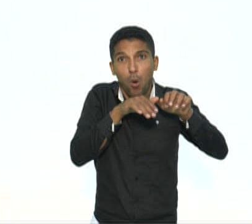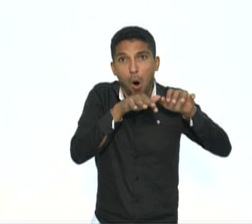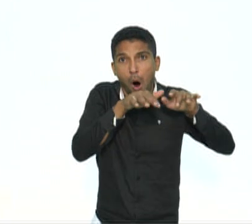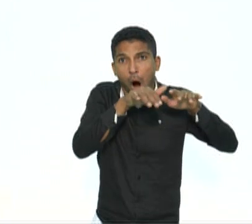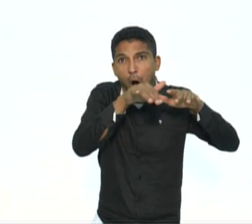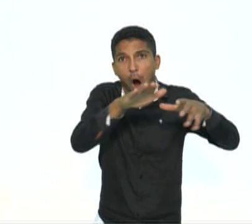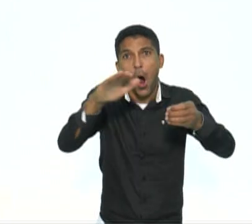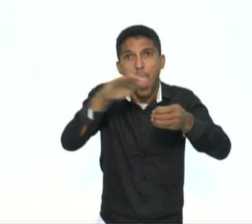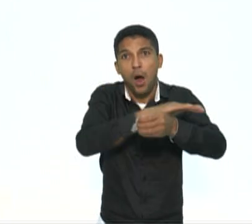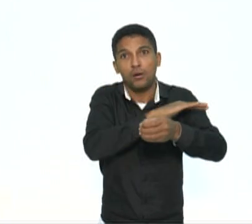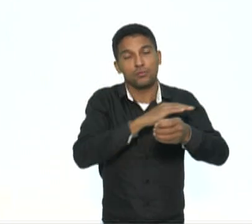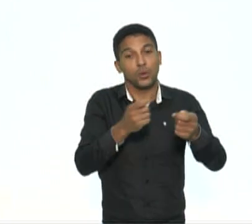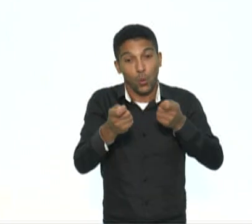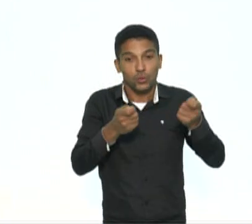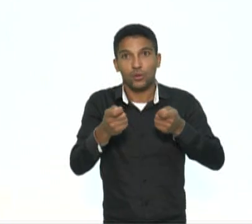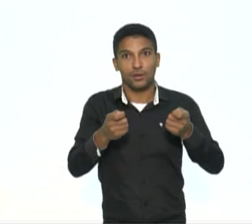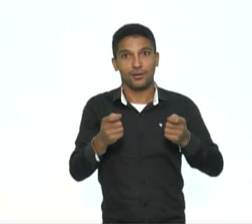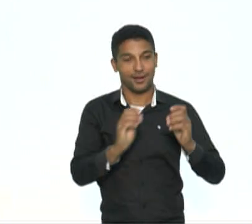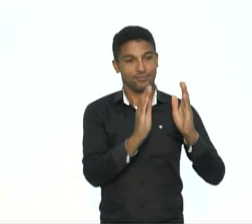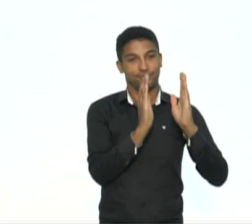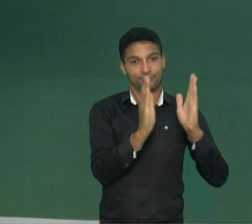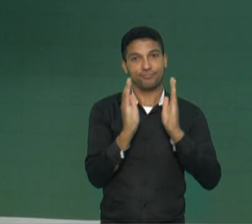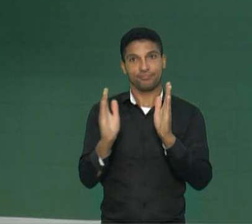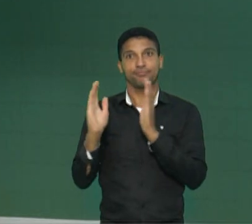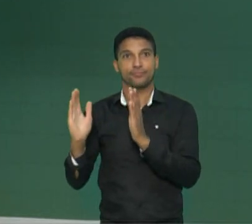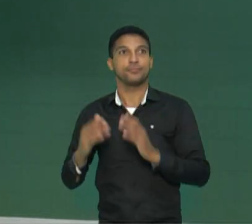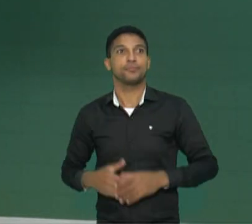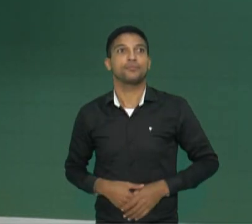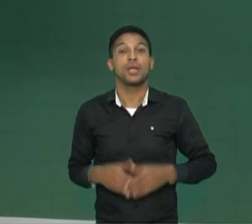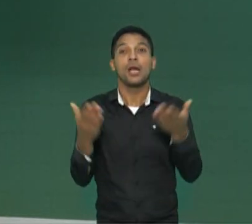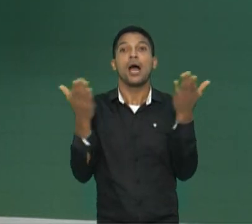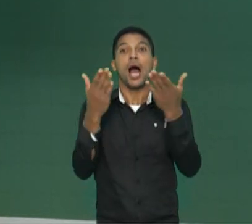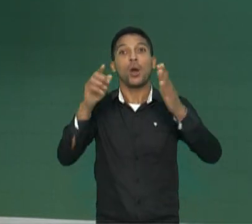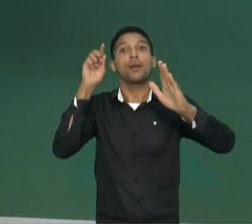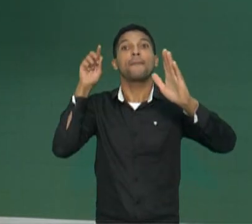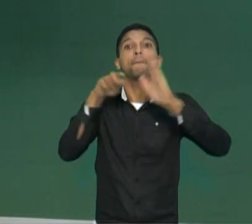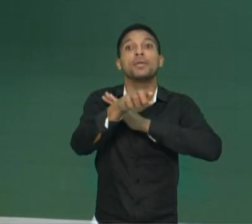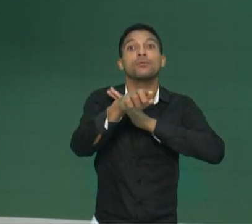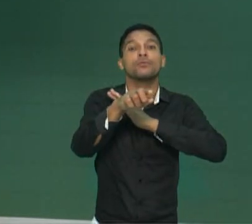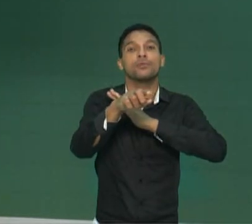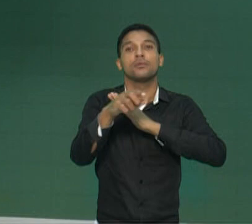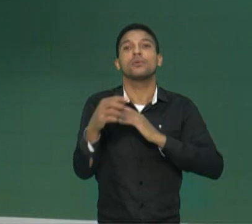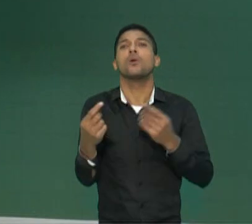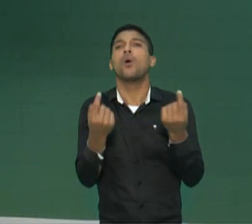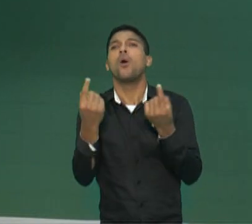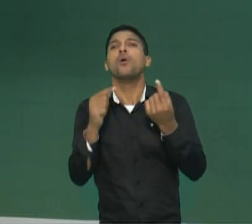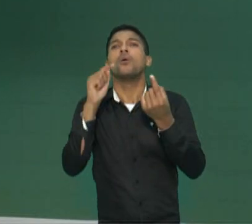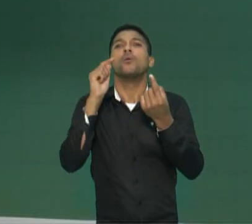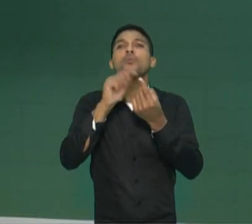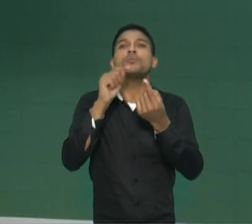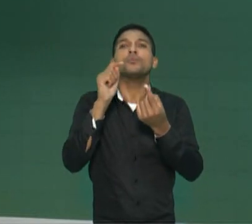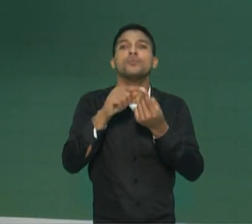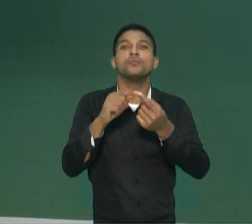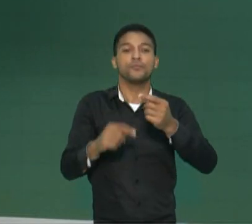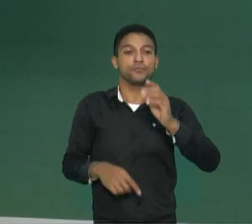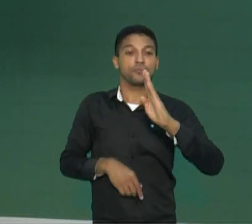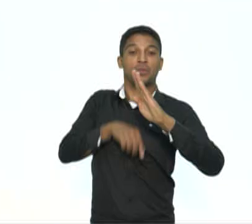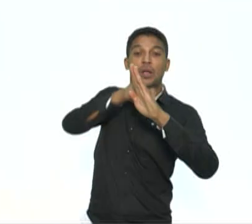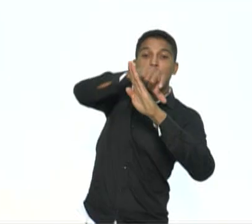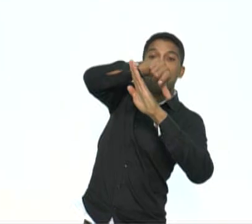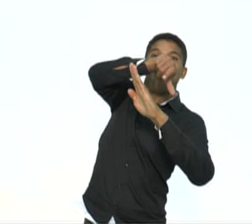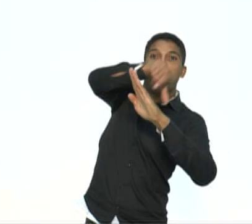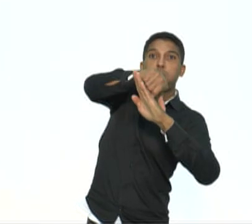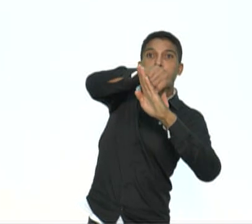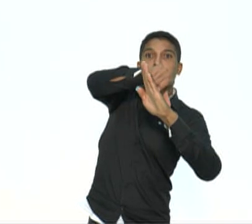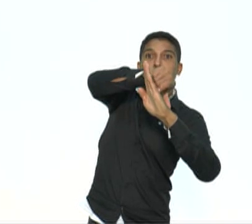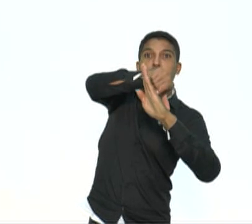uma perguntinha, qual a função do arcobotante? Tá. É botar o quê? Não, não é botar nada. Proporcionar que as igrejas tenham maior